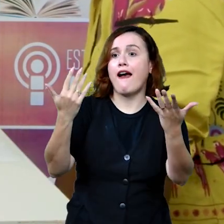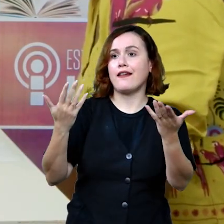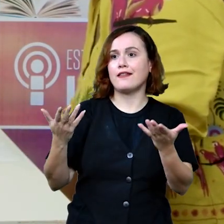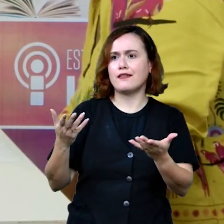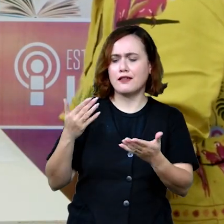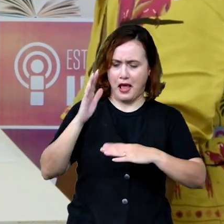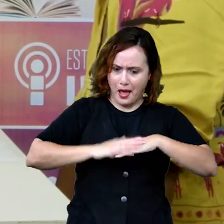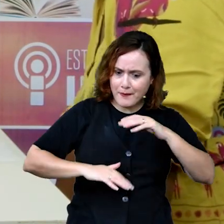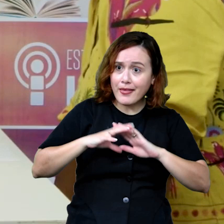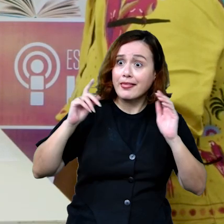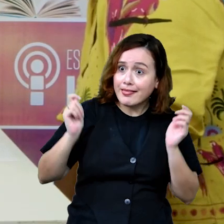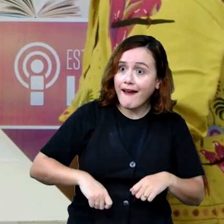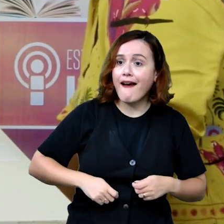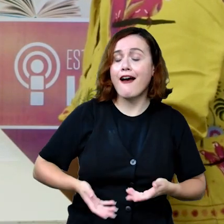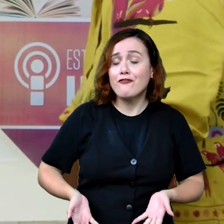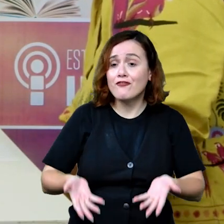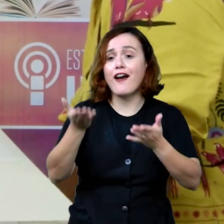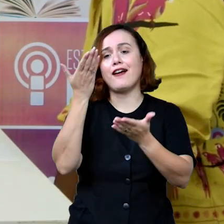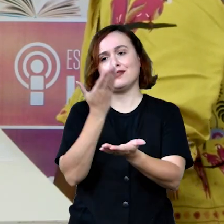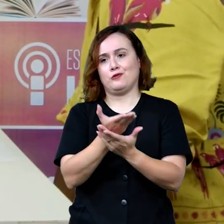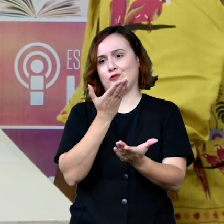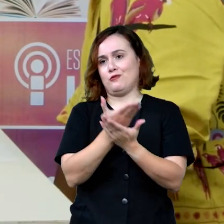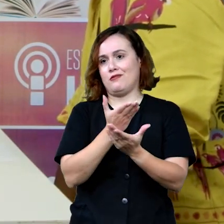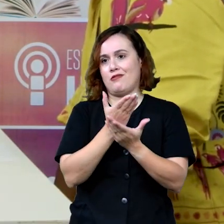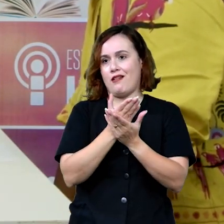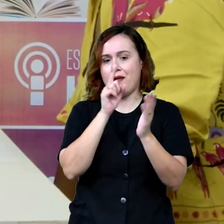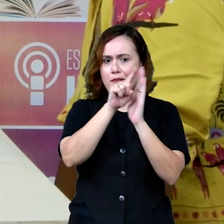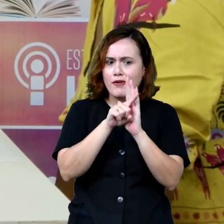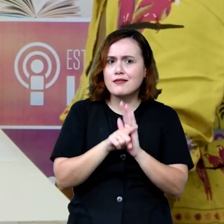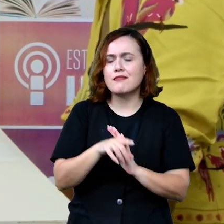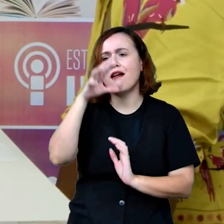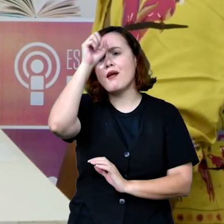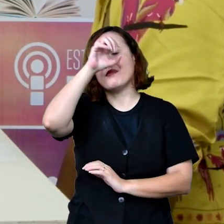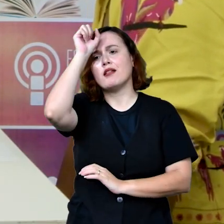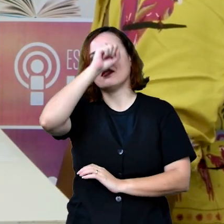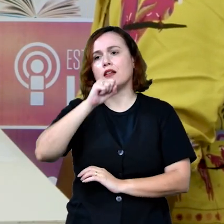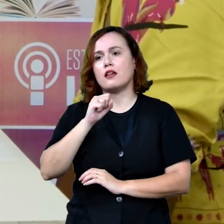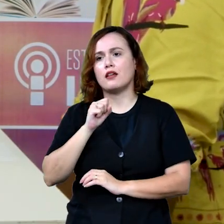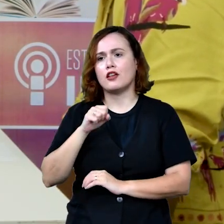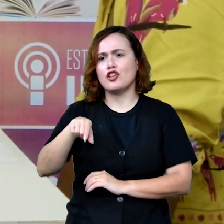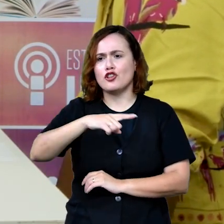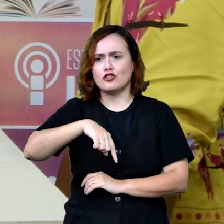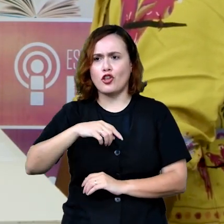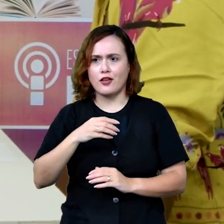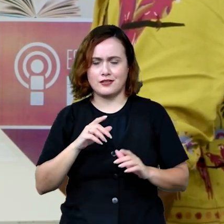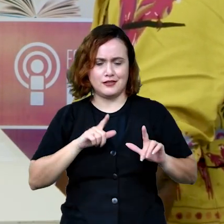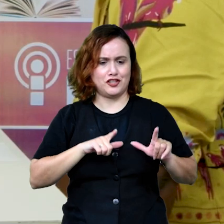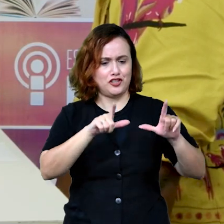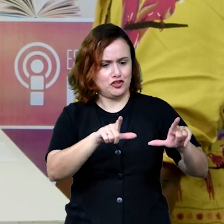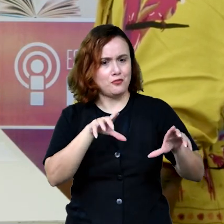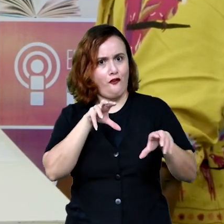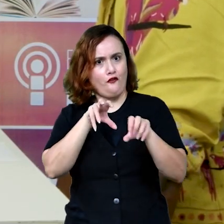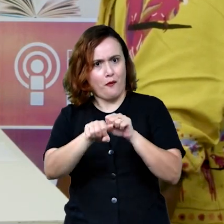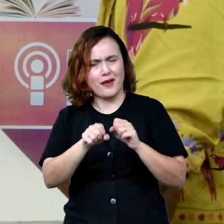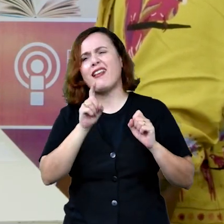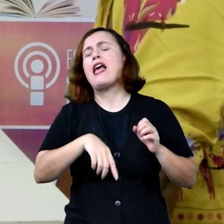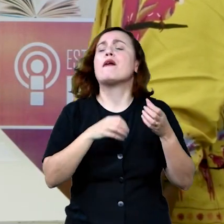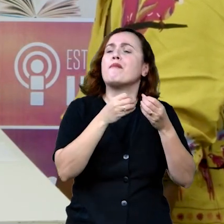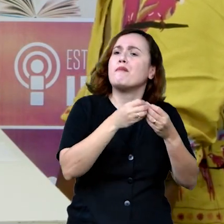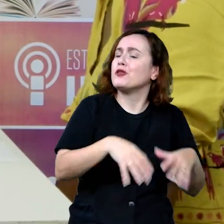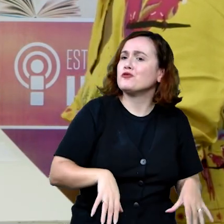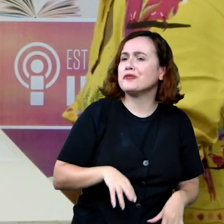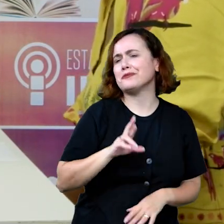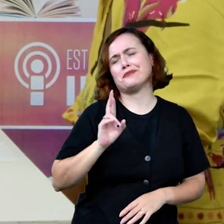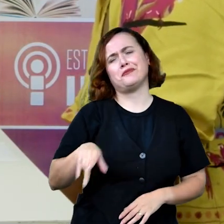encontre aquilo que você é bom em fazer, e invista nisso. A gente não perde nada ganhando um diploma. Na verdade, a gente só